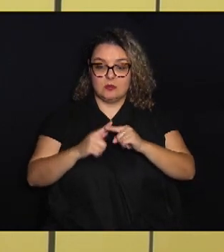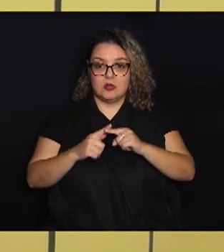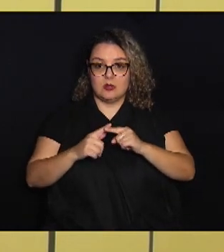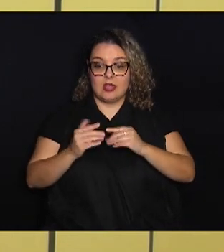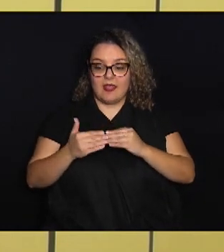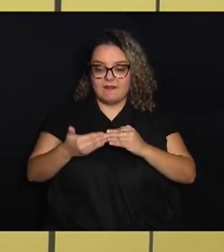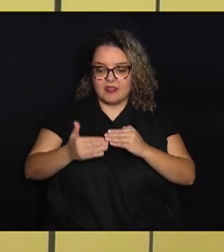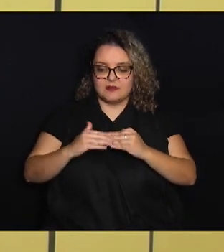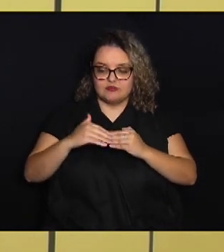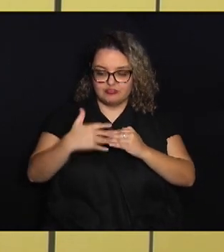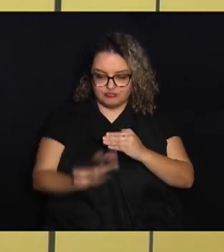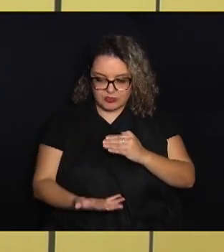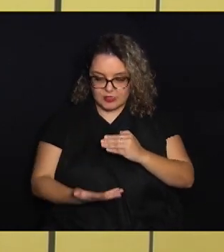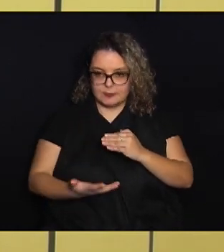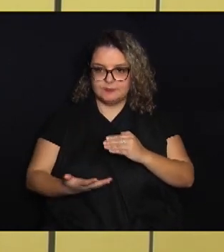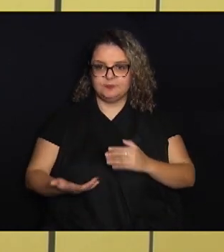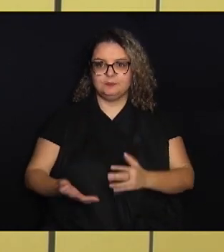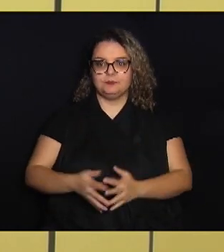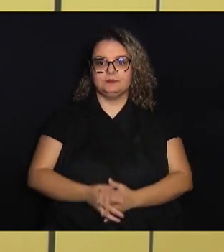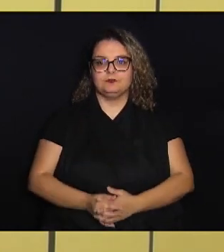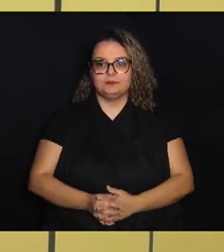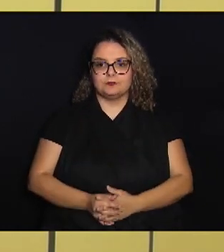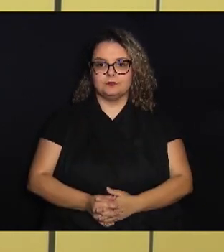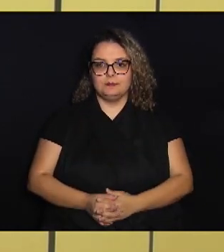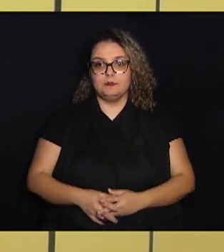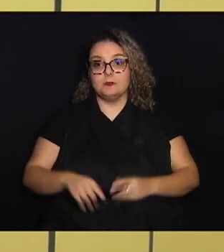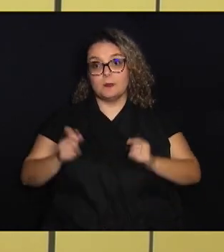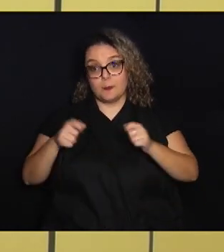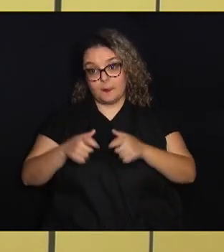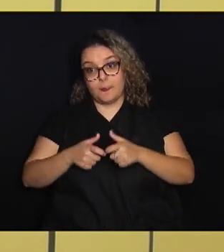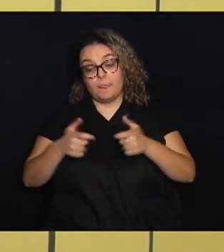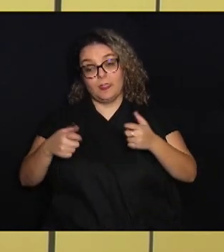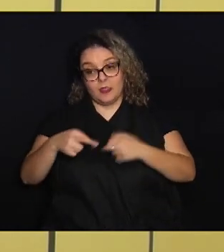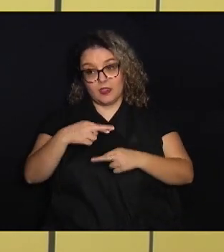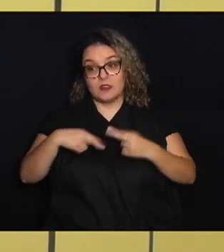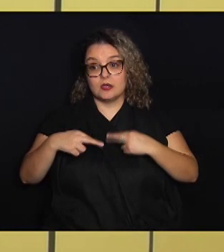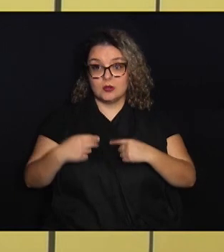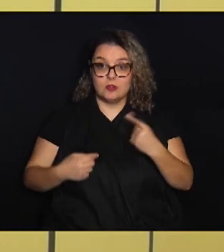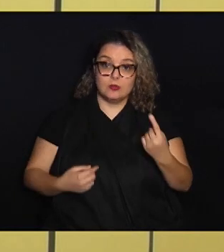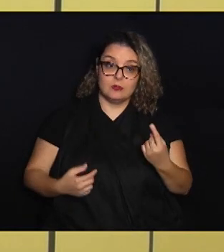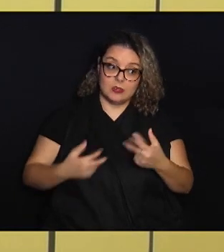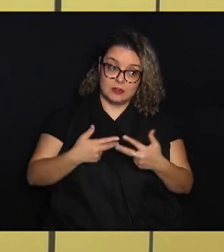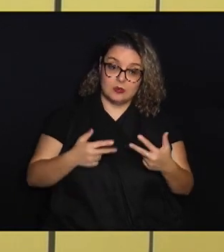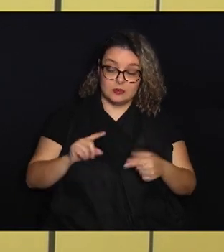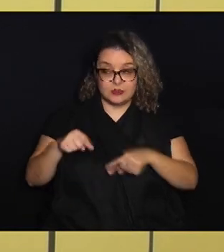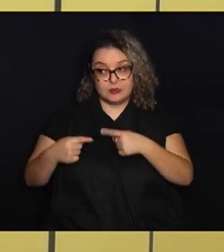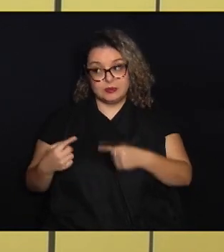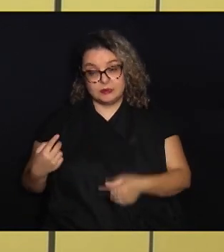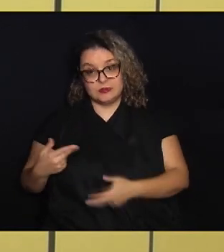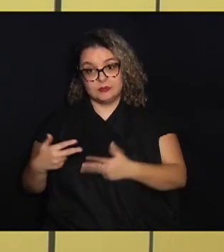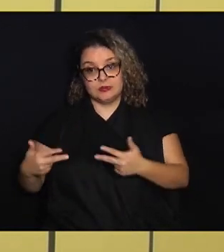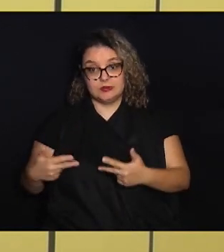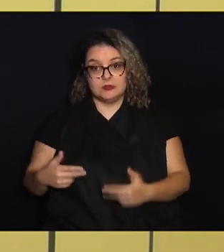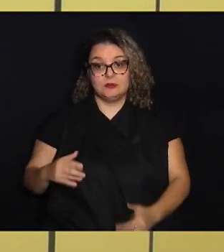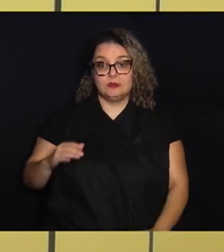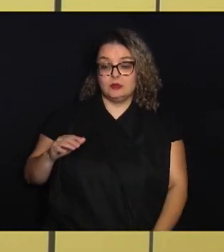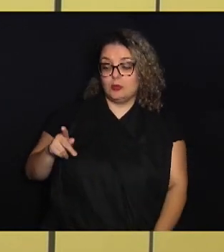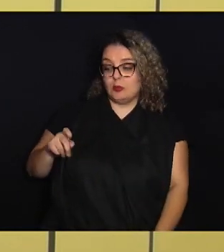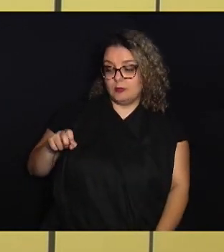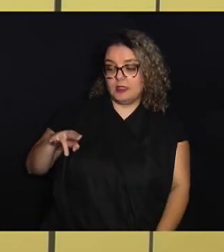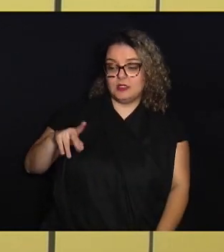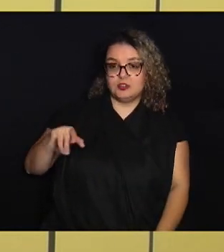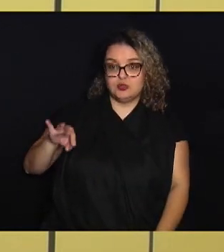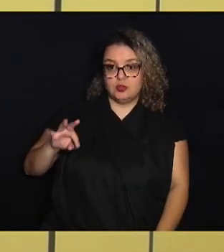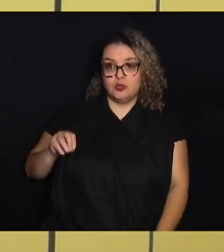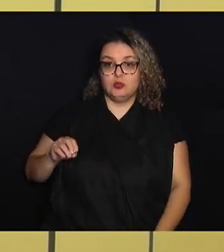catedral. E possivelmente tem uma grande relação entre uma coisa e outra. O Antônio Carlos Sampaio Peixoto, ele ajudou a cidade